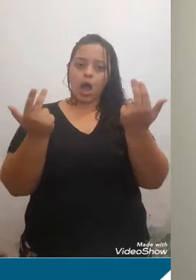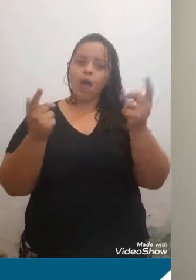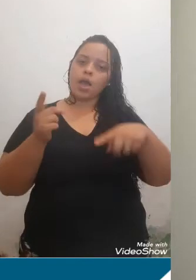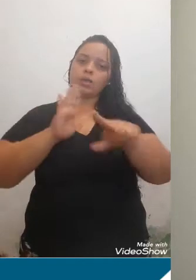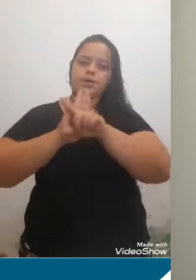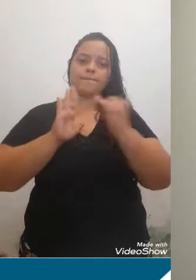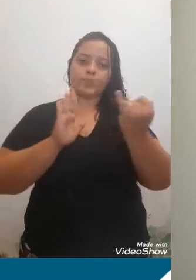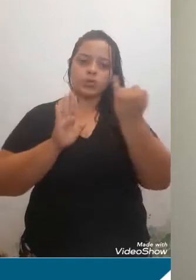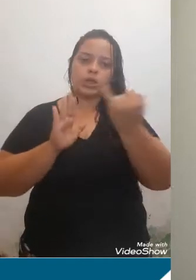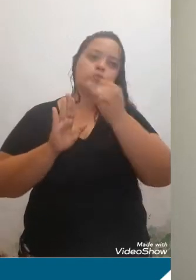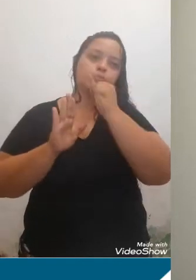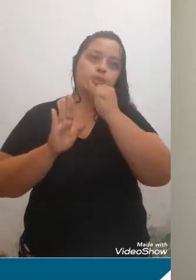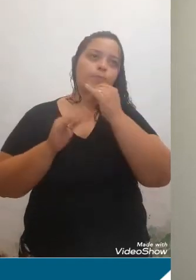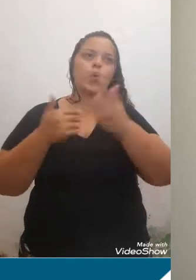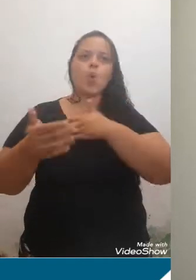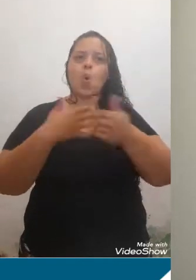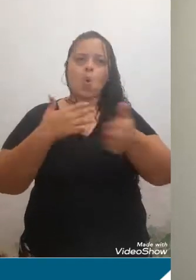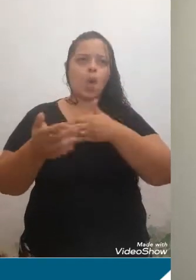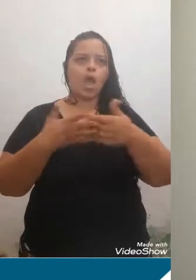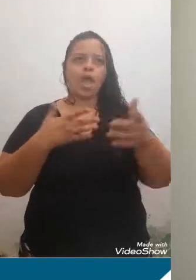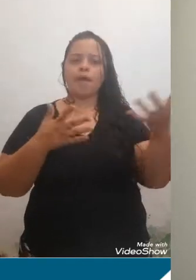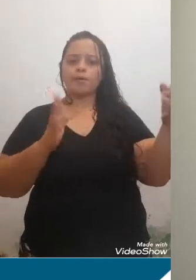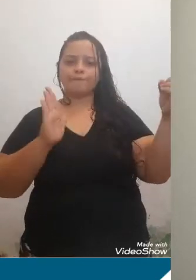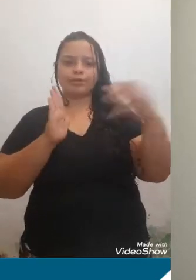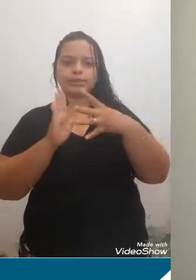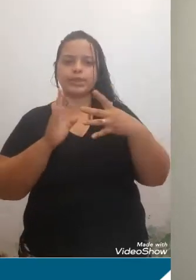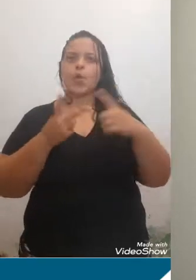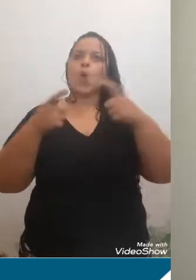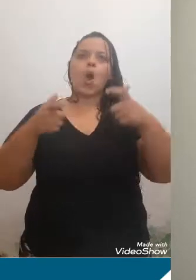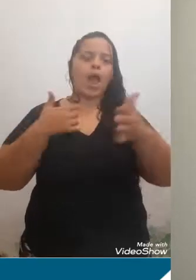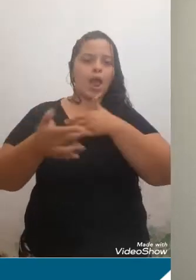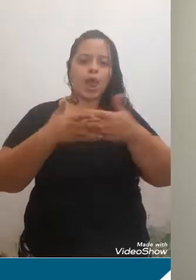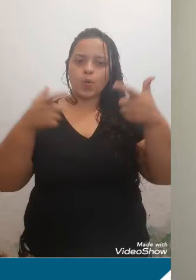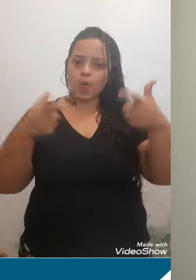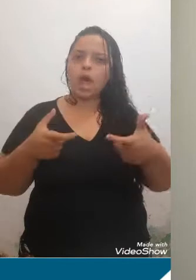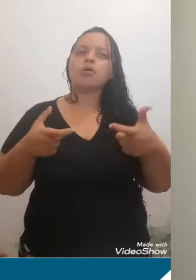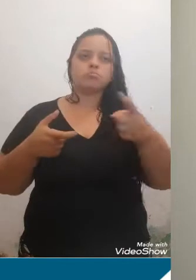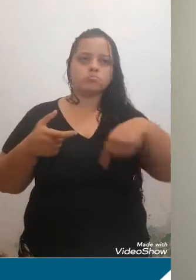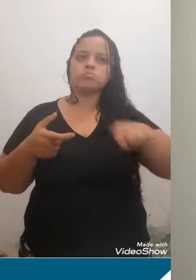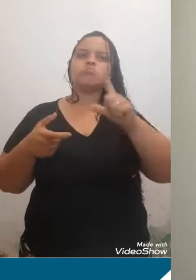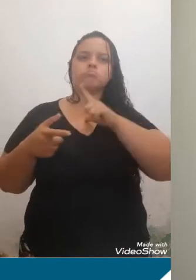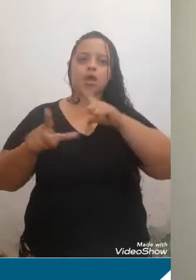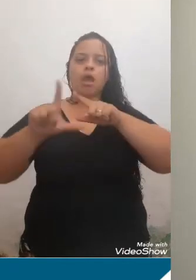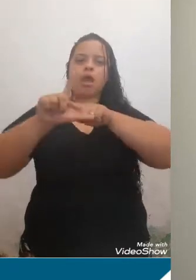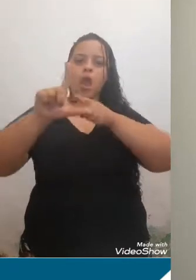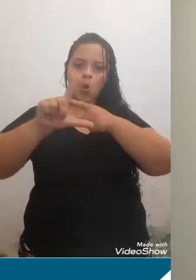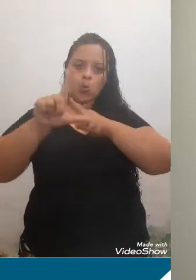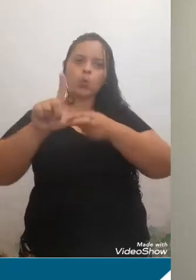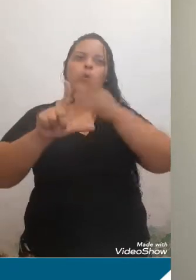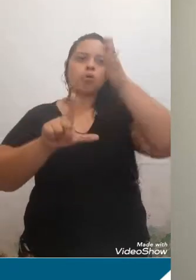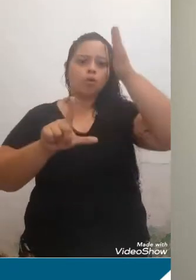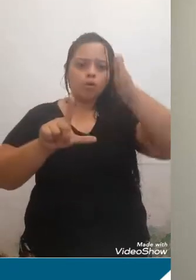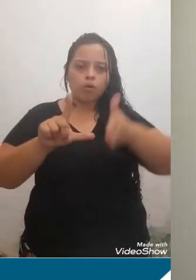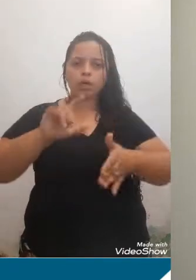é uma lei importante. Qualquer que seja a reflexão, em qualquer lugar, a gente tem que o ângulo de incidência e